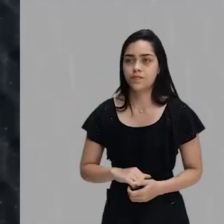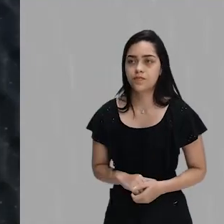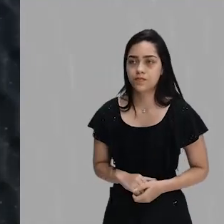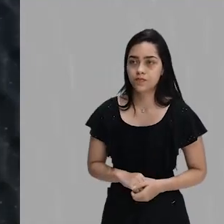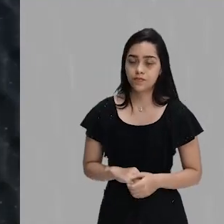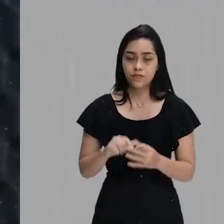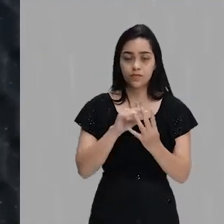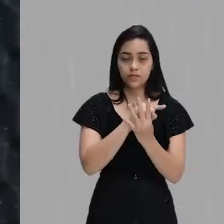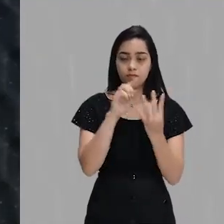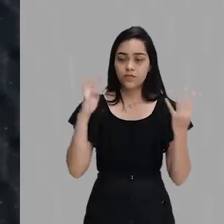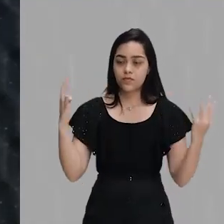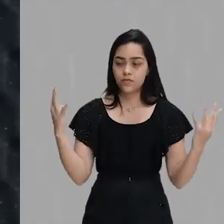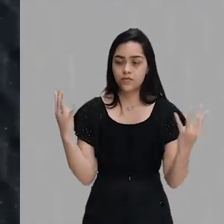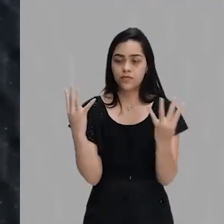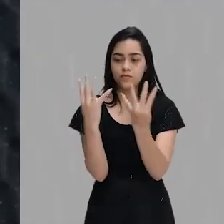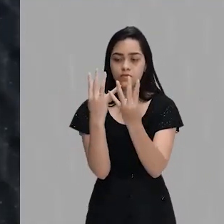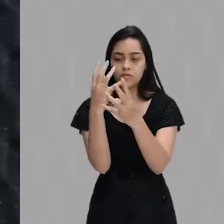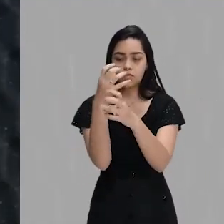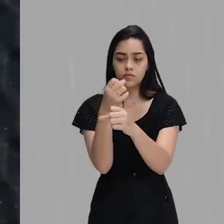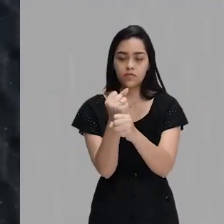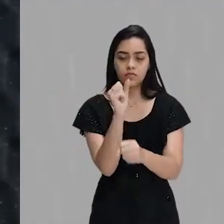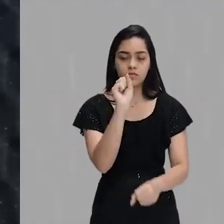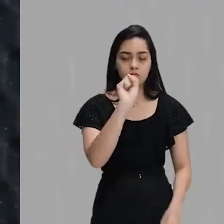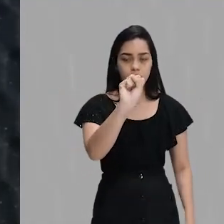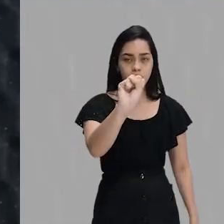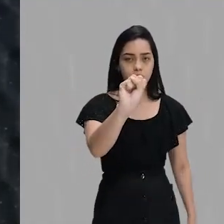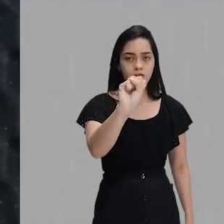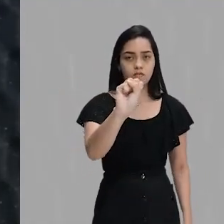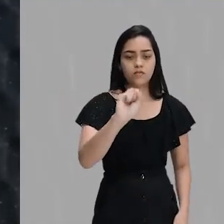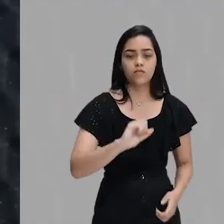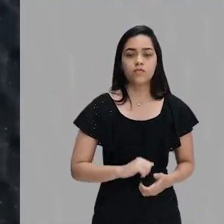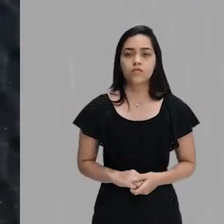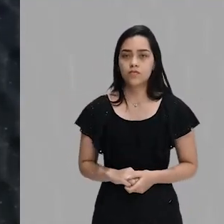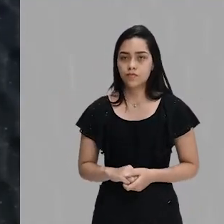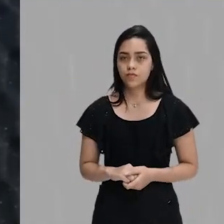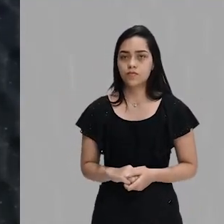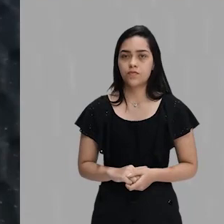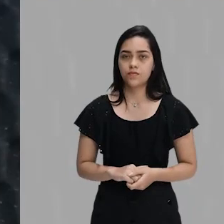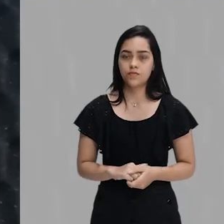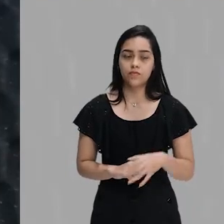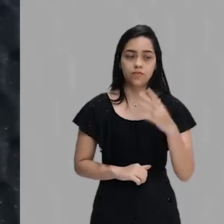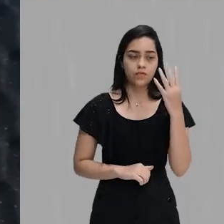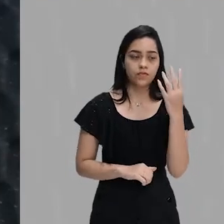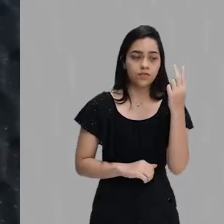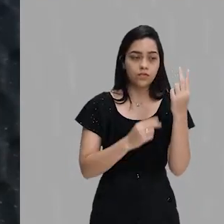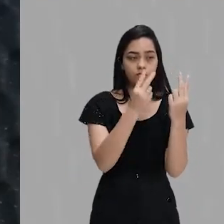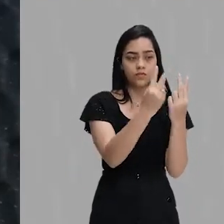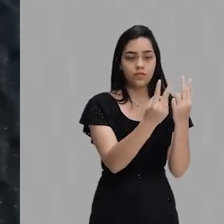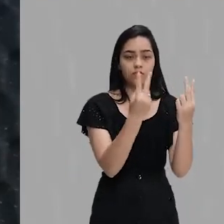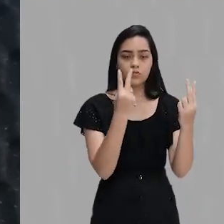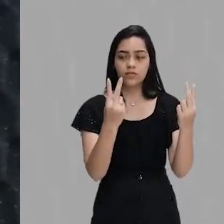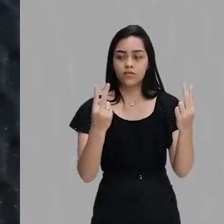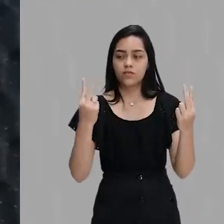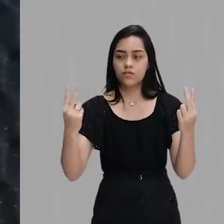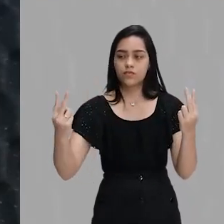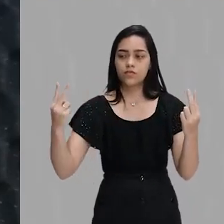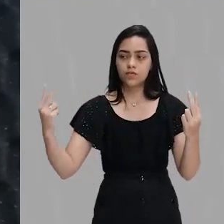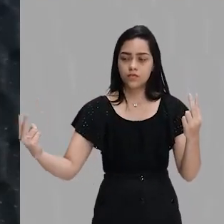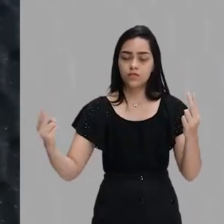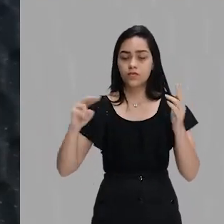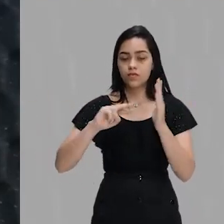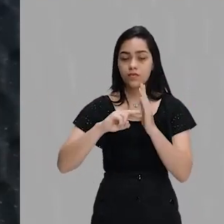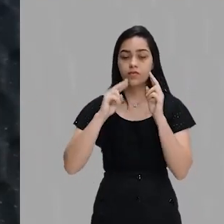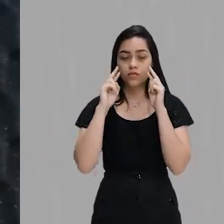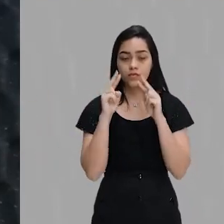Esses 4 cromossomos se juntaram e formaram 4 pares. Olha o número